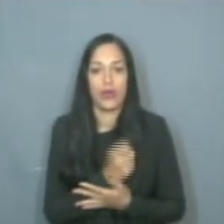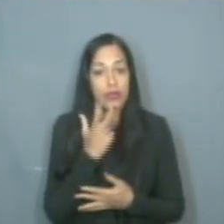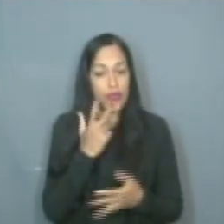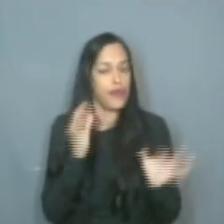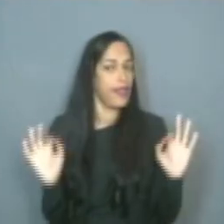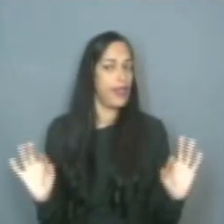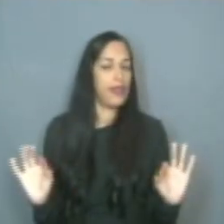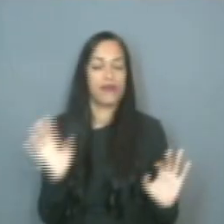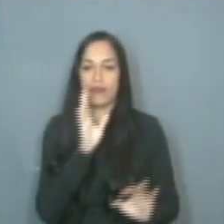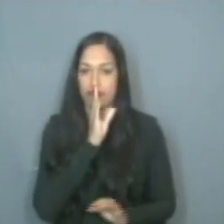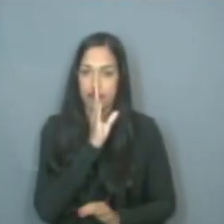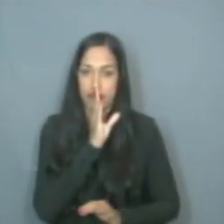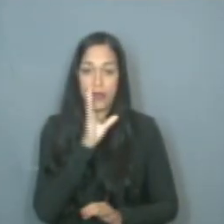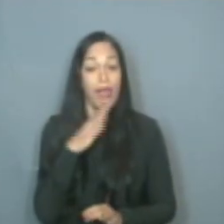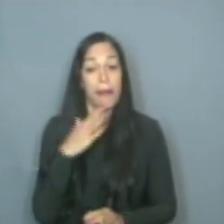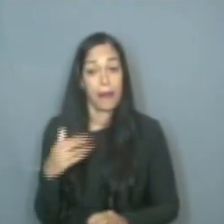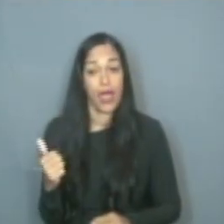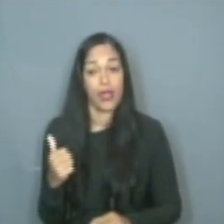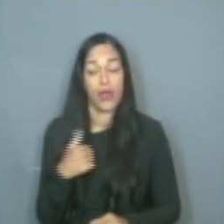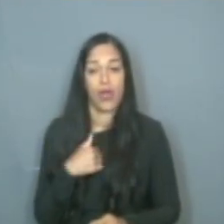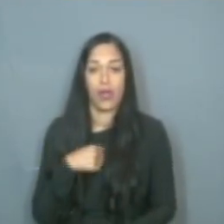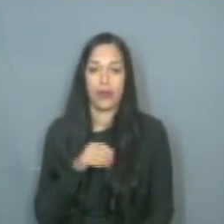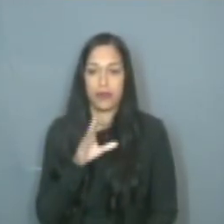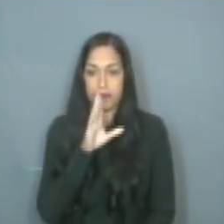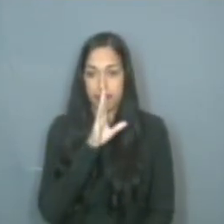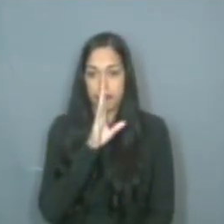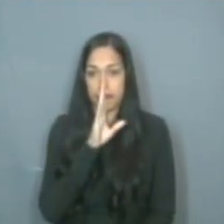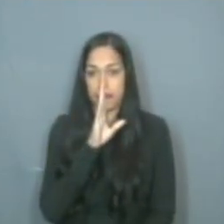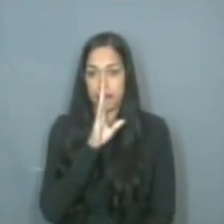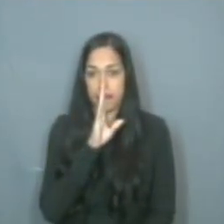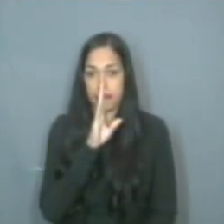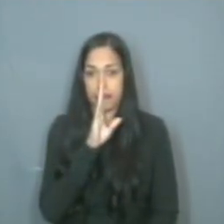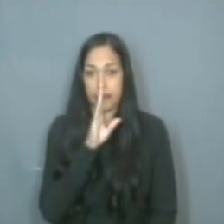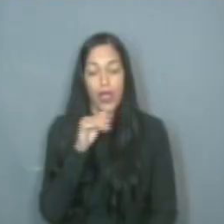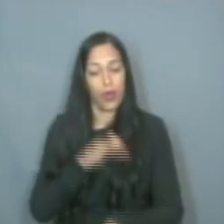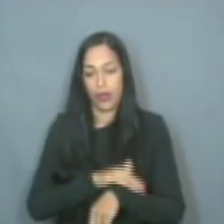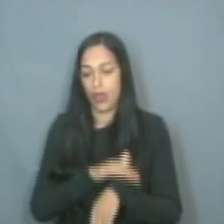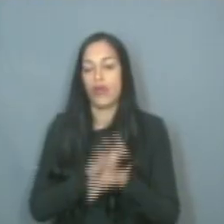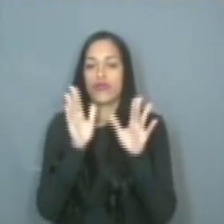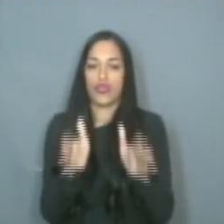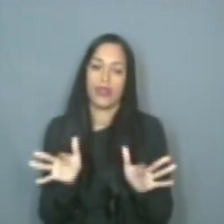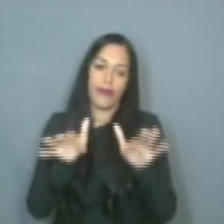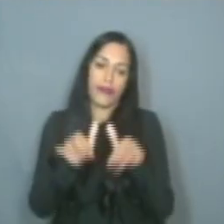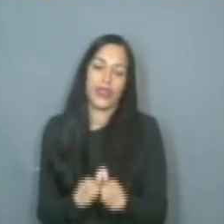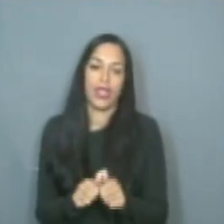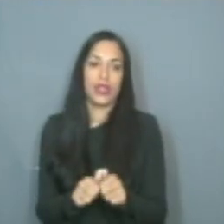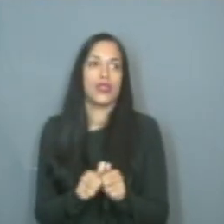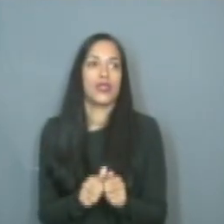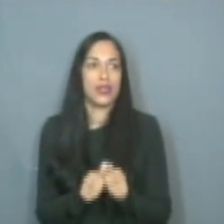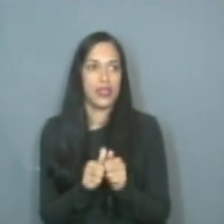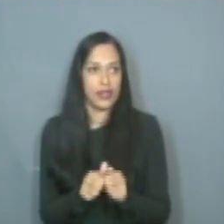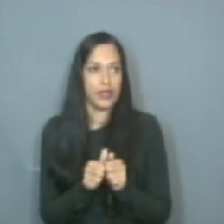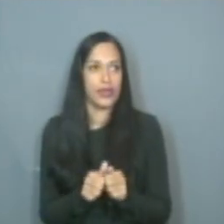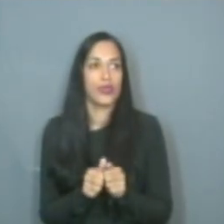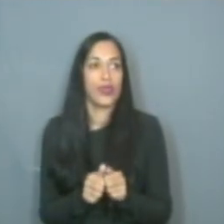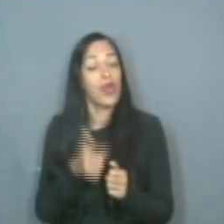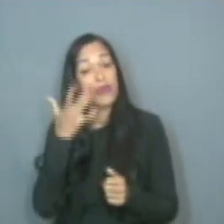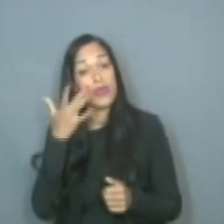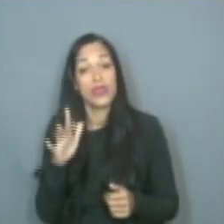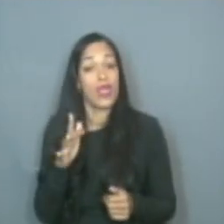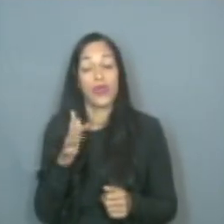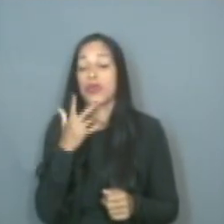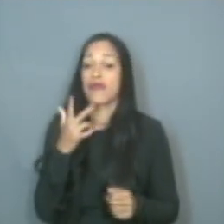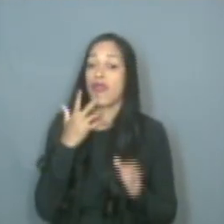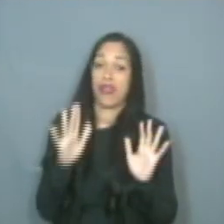não. É melhor eu silenciar, até porque o tempo já está chegando ao final. Eu não sei nem mais o que